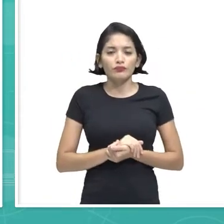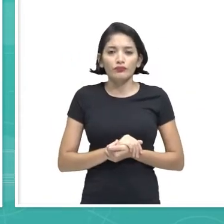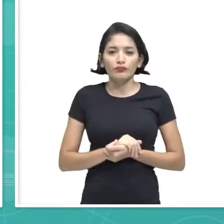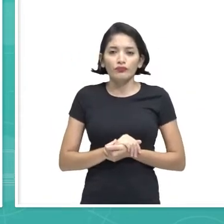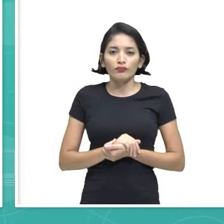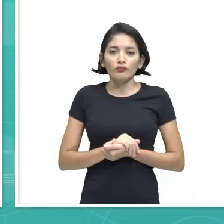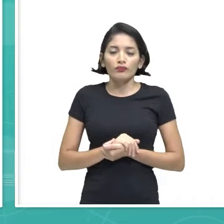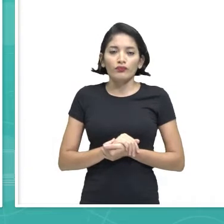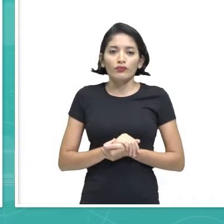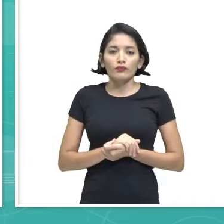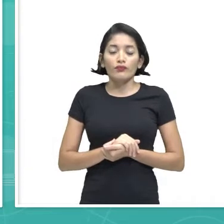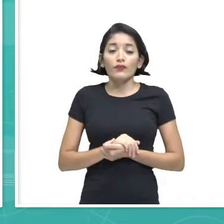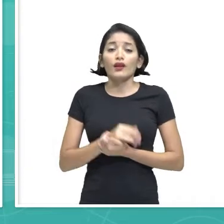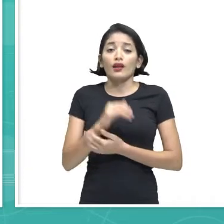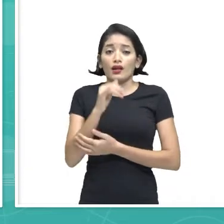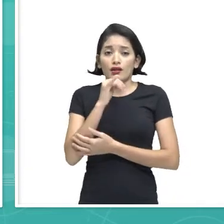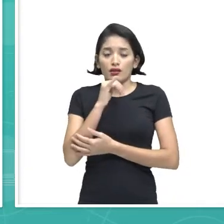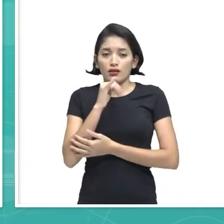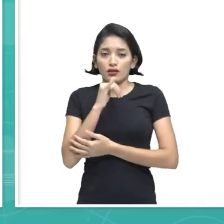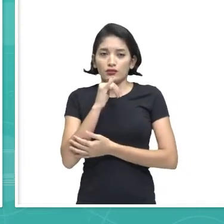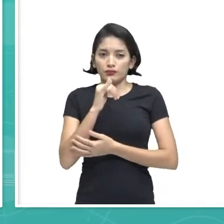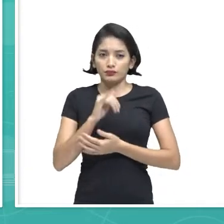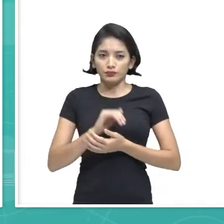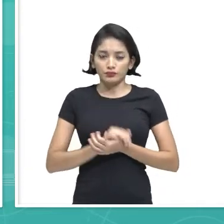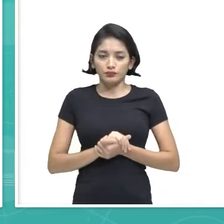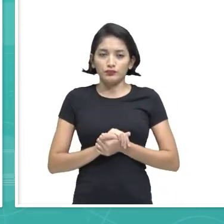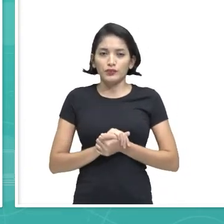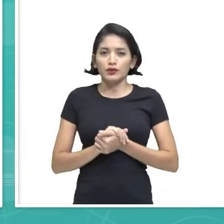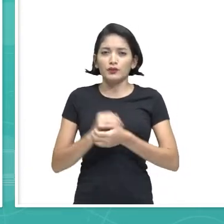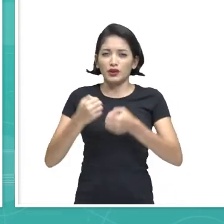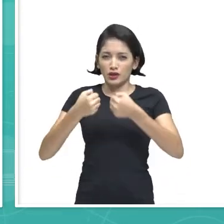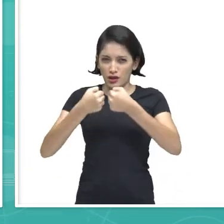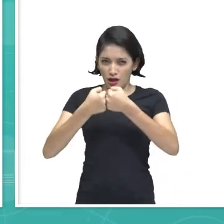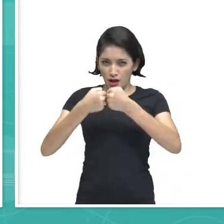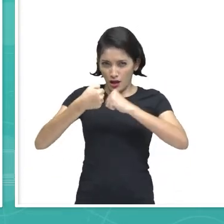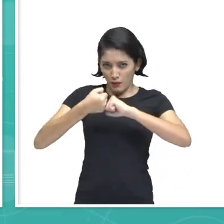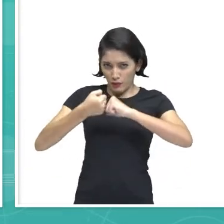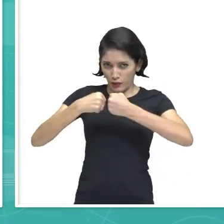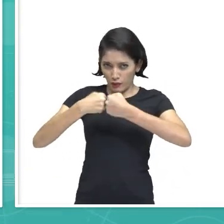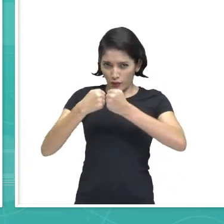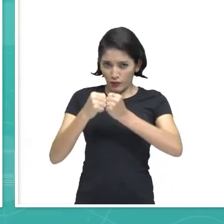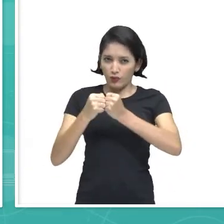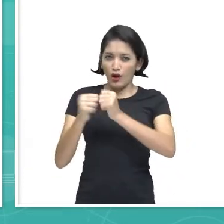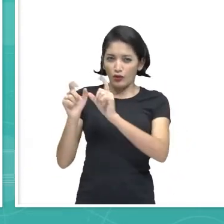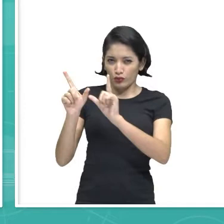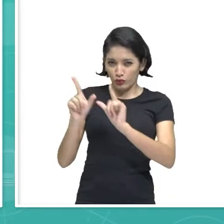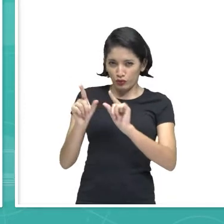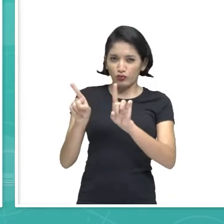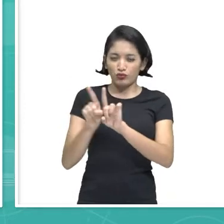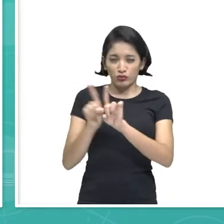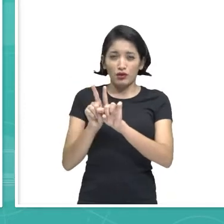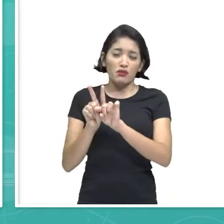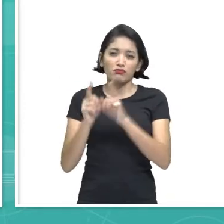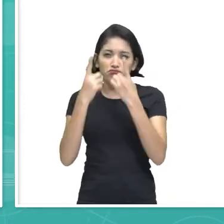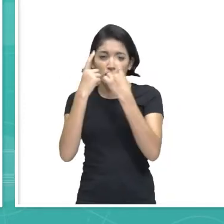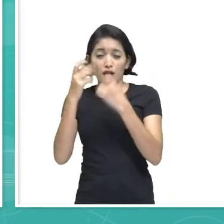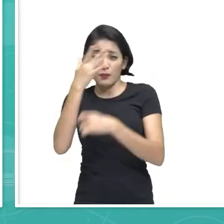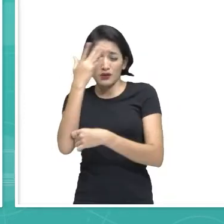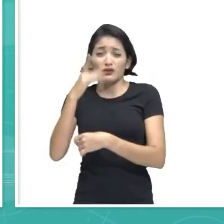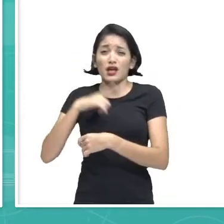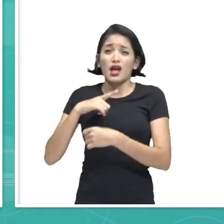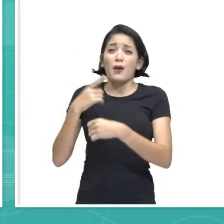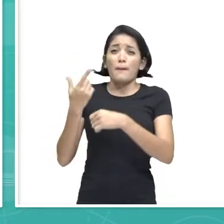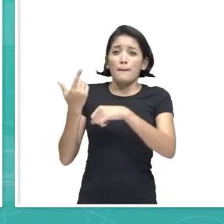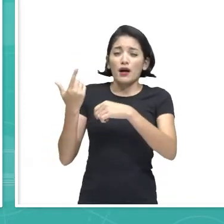a questão do menor impacto nas articulações, isso é super interessante, principalmente para aquelas pessoas que têm problemas